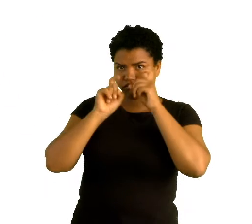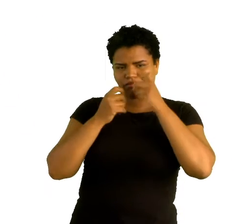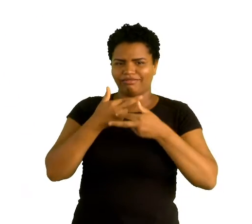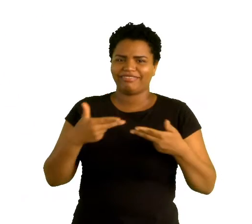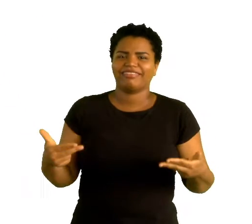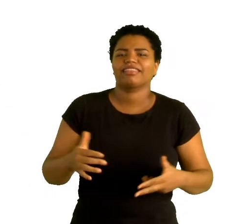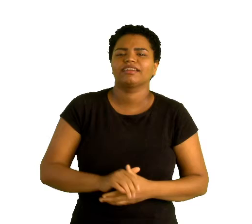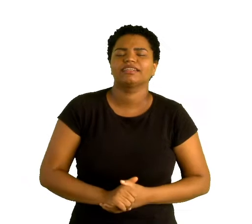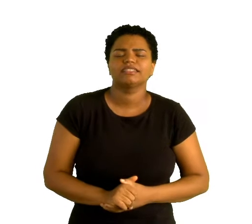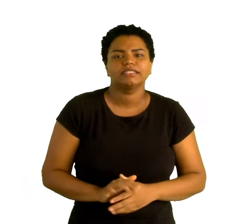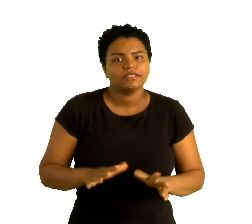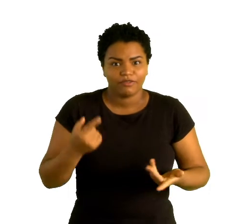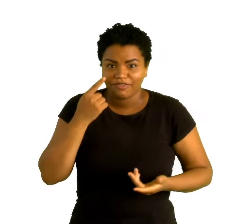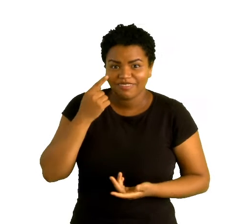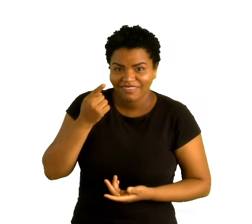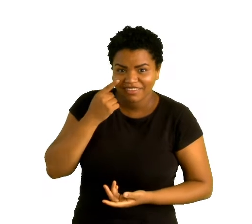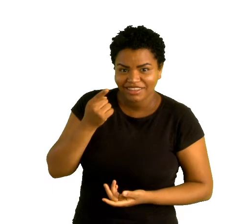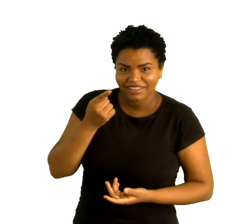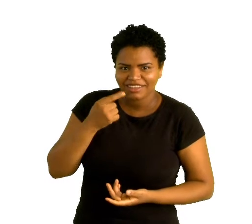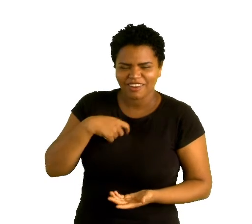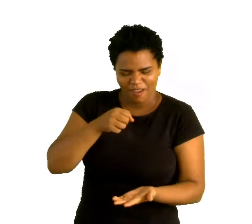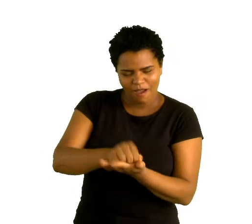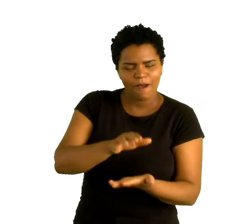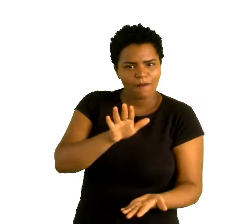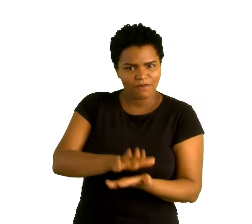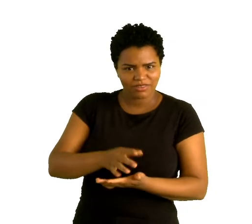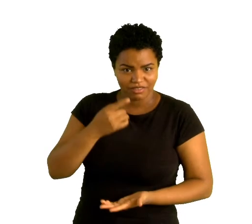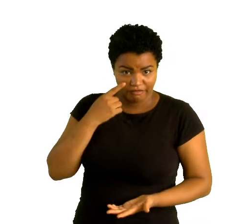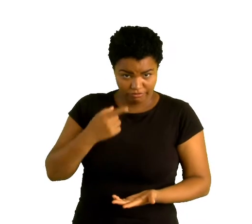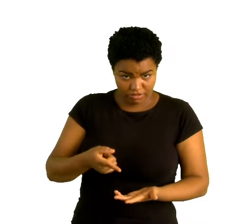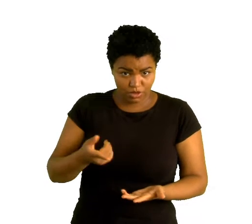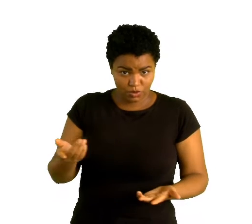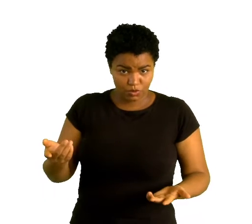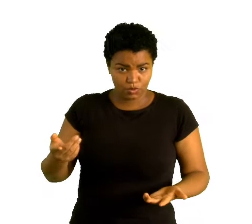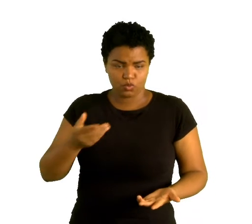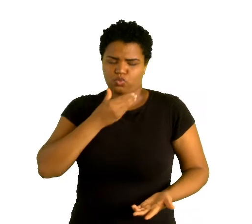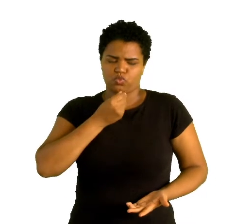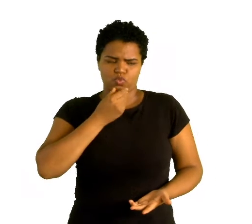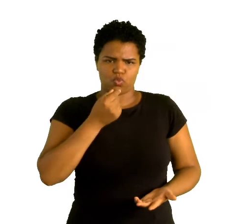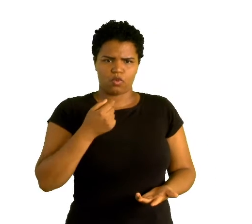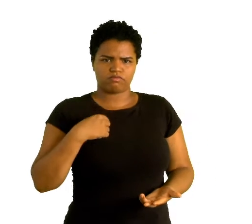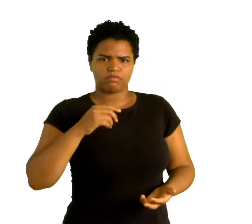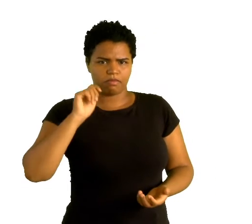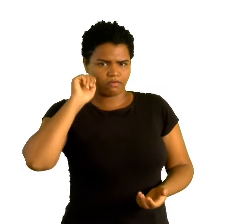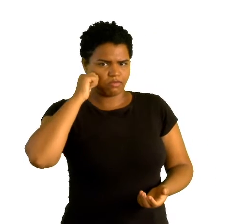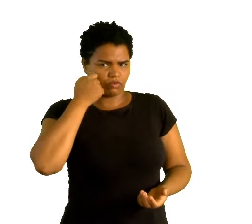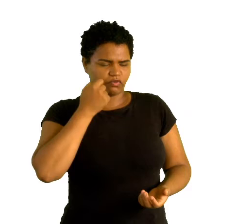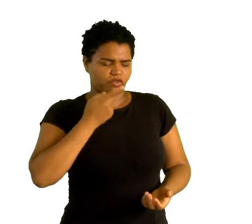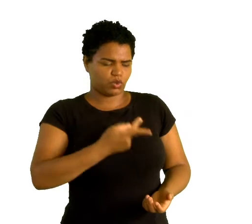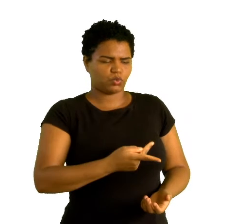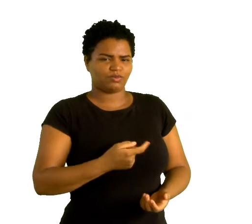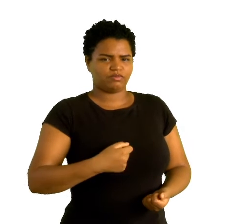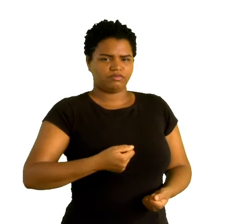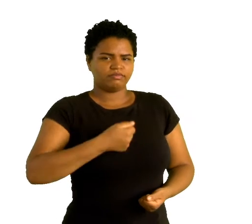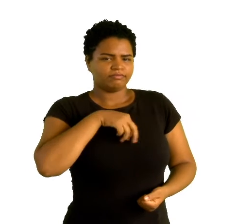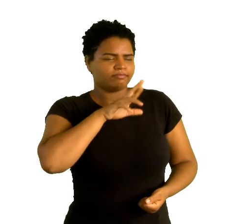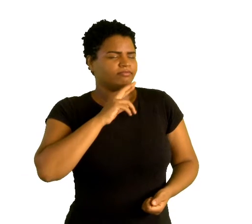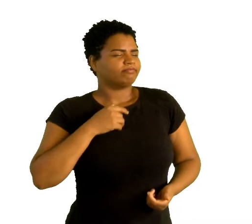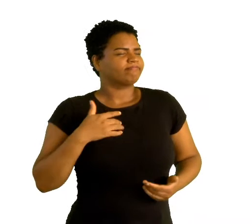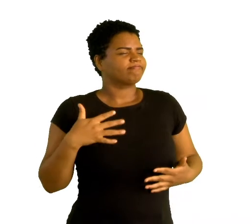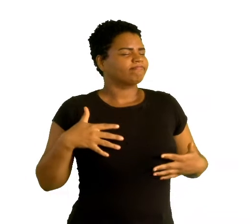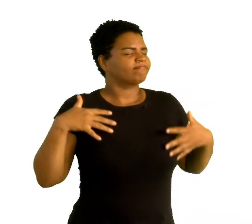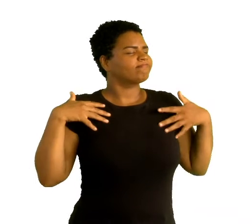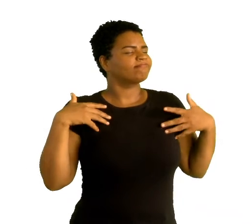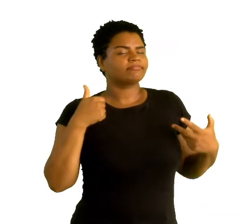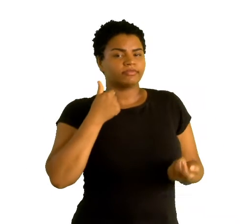vendo só no que dá a fazer apostas? Disse o padeiro, com um ar triunfante. Devia ter visto